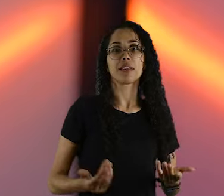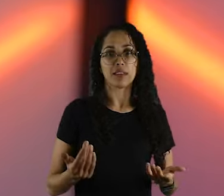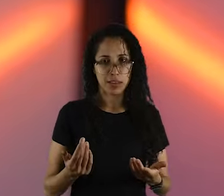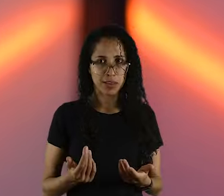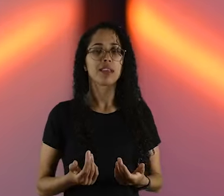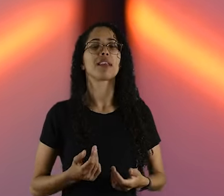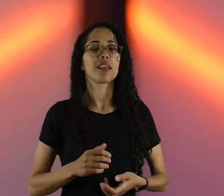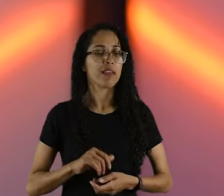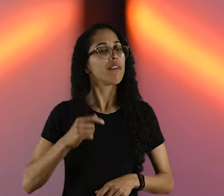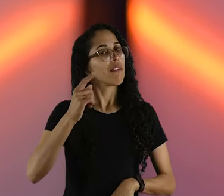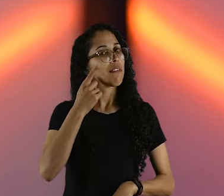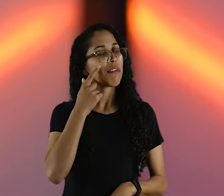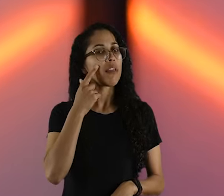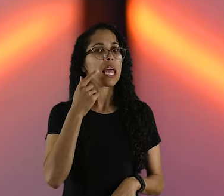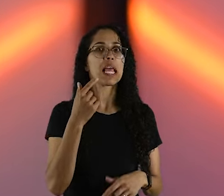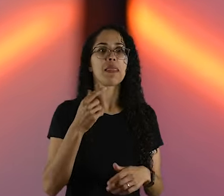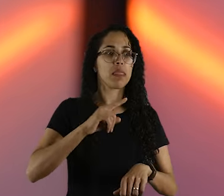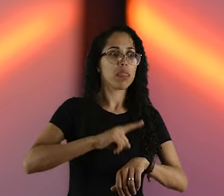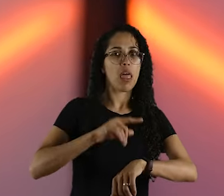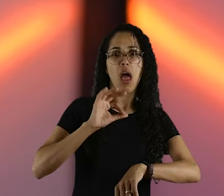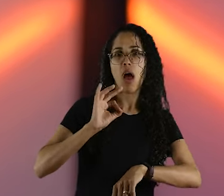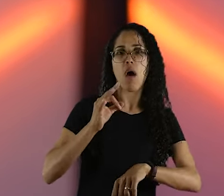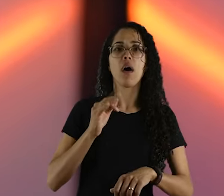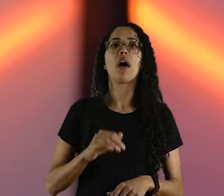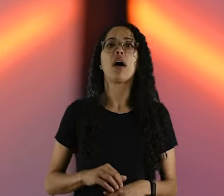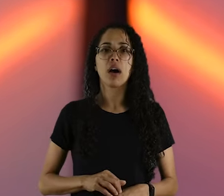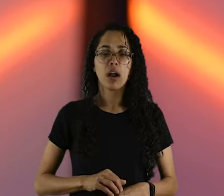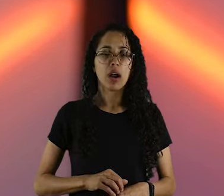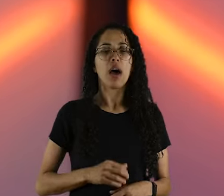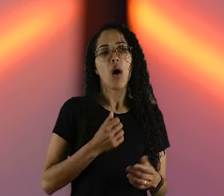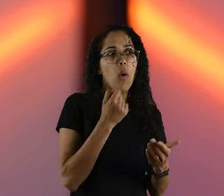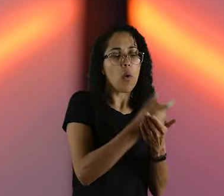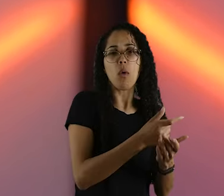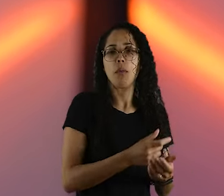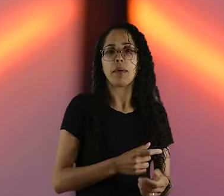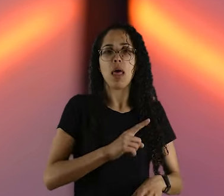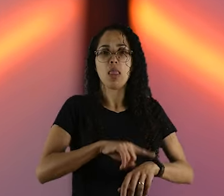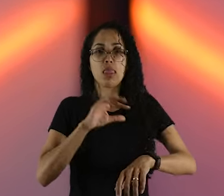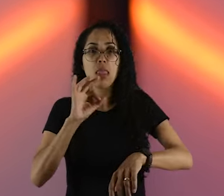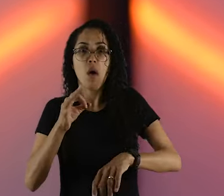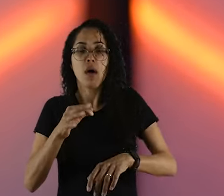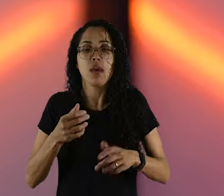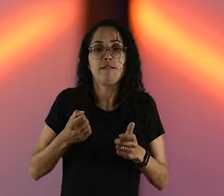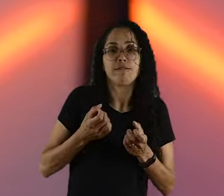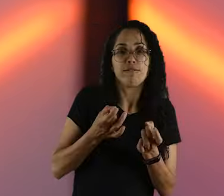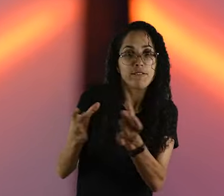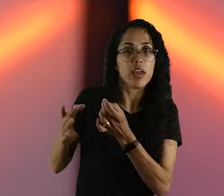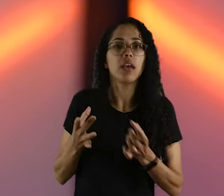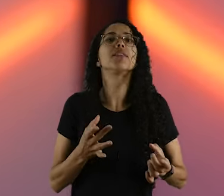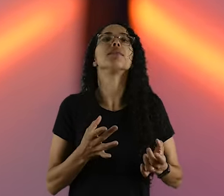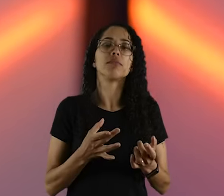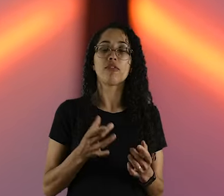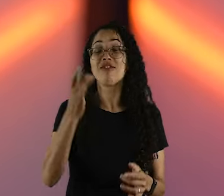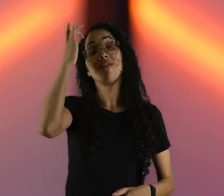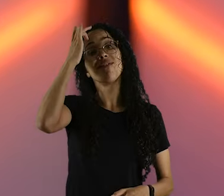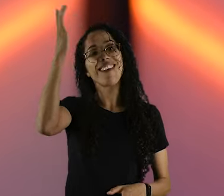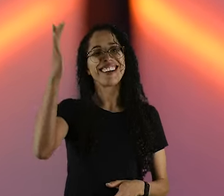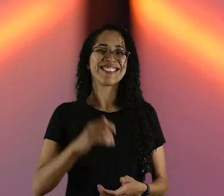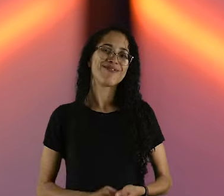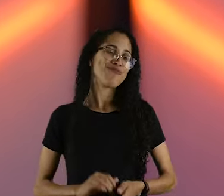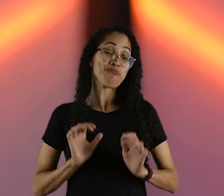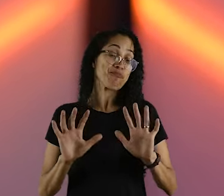milhões. Na hora mesmo você compra. Na hora, a ordem de venda também, se quiser. Dá uma ordem de venda, vende tudo na hora. E é